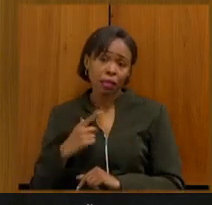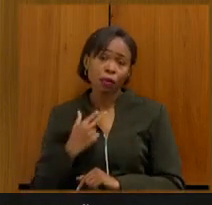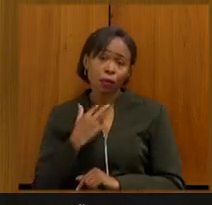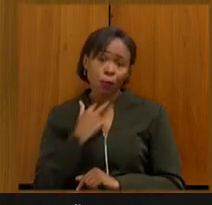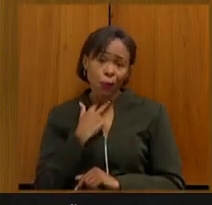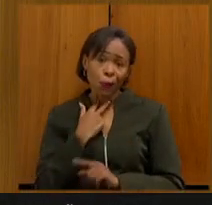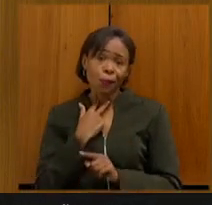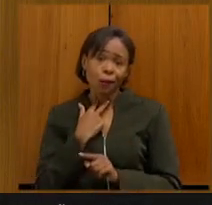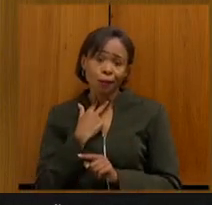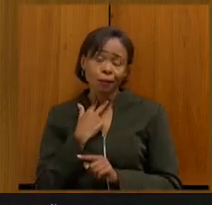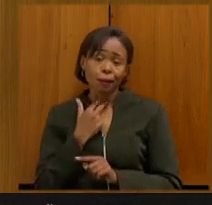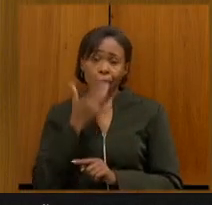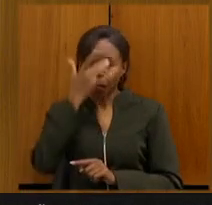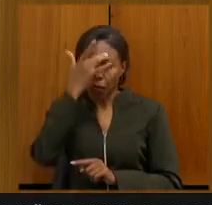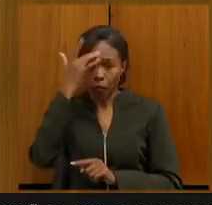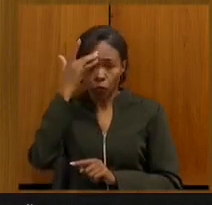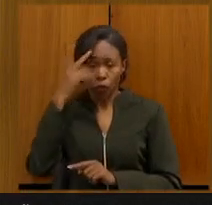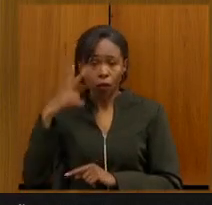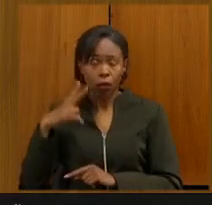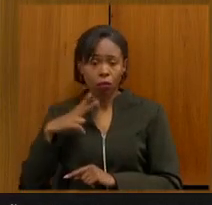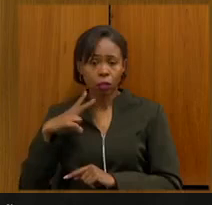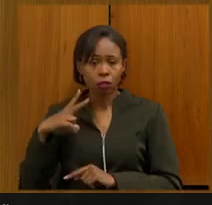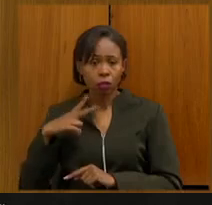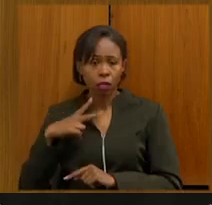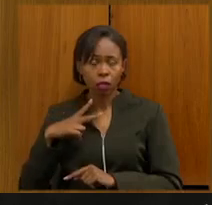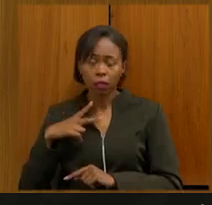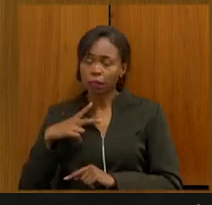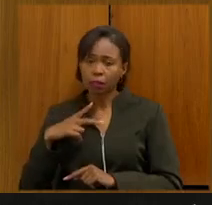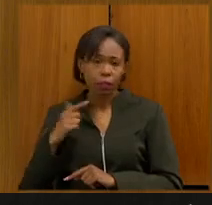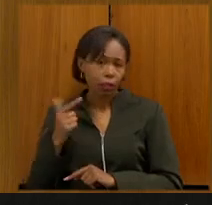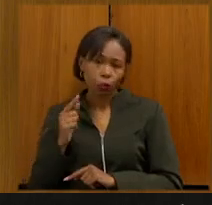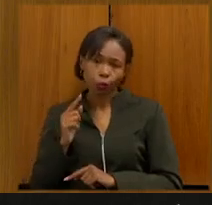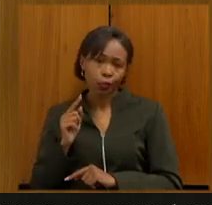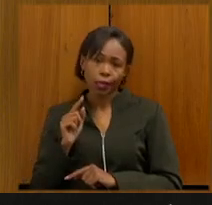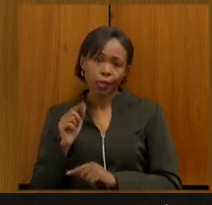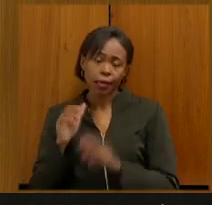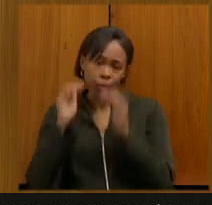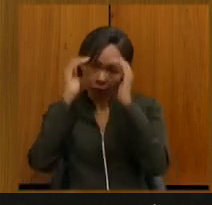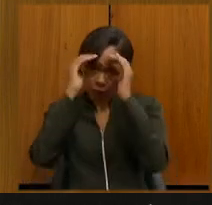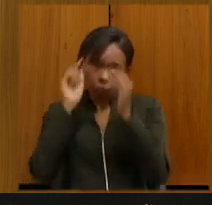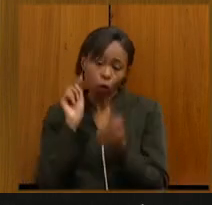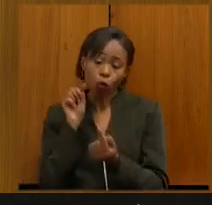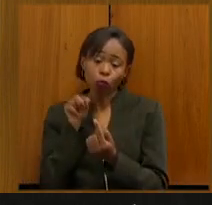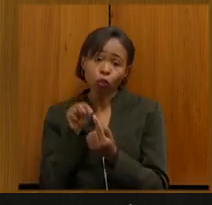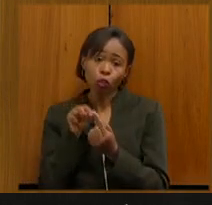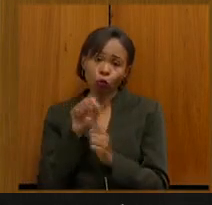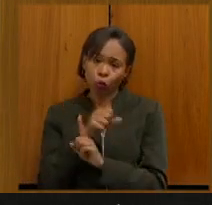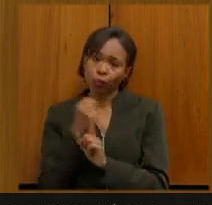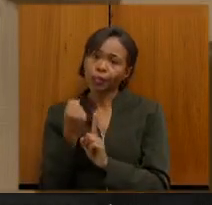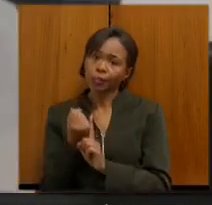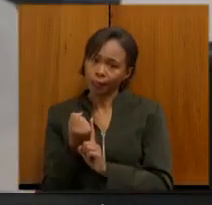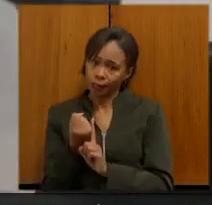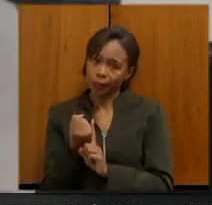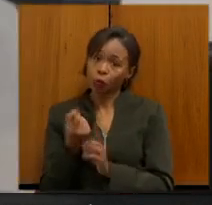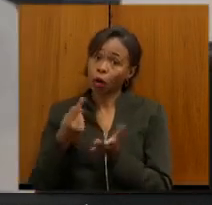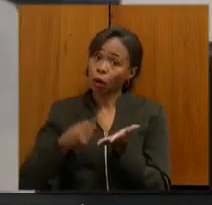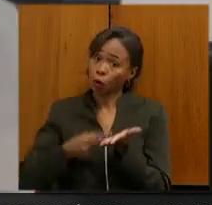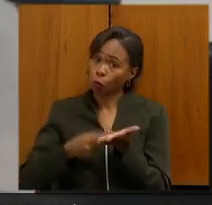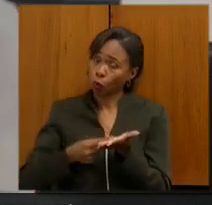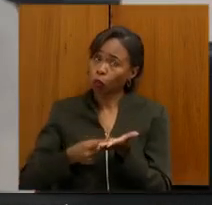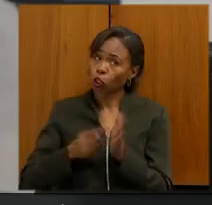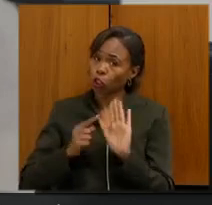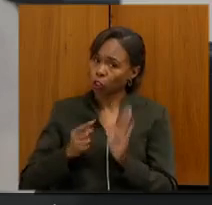pessoas privadas e não tá atendendo a função social como o acordo Consegui foi feito há quase três anos